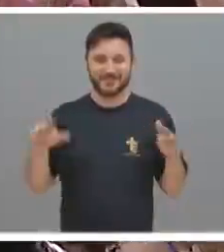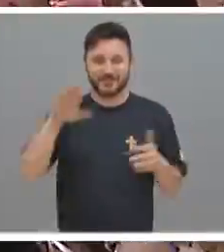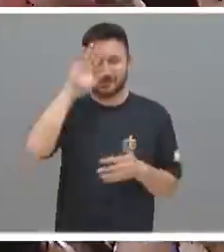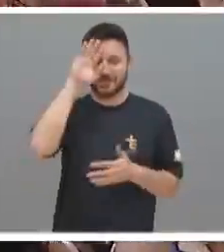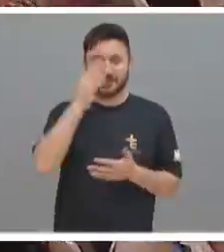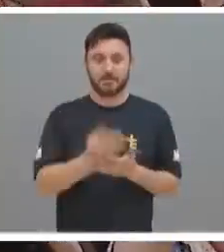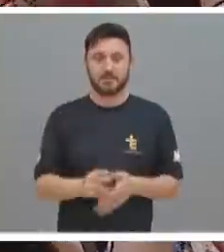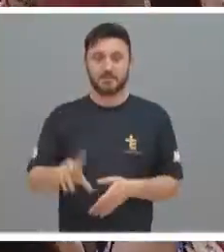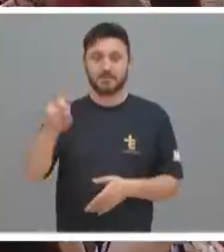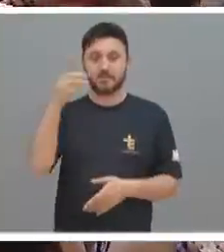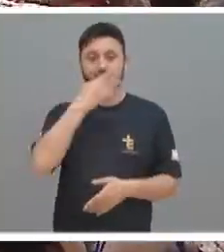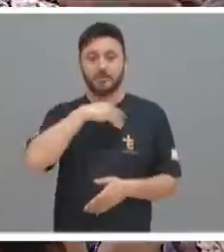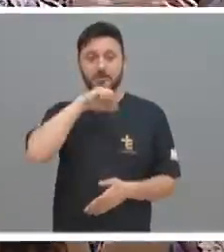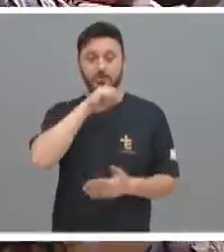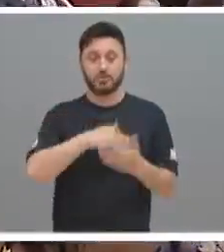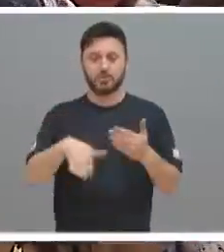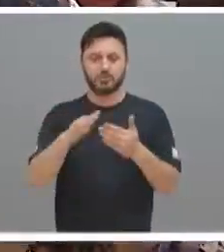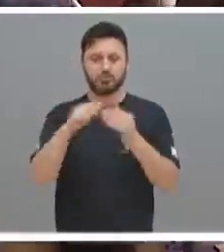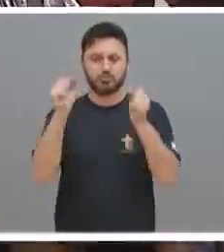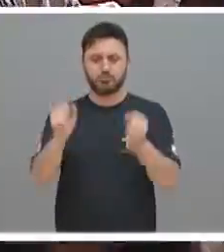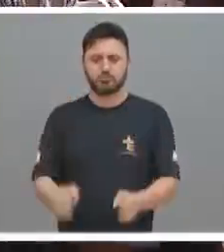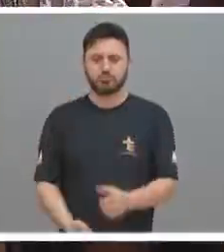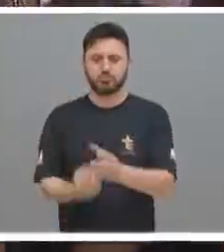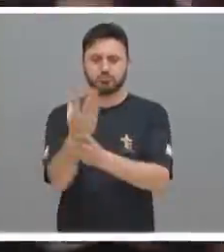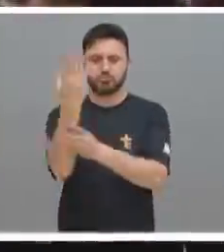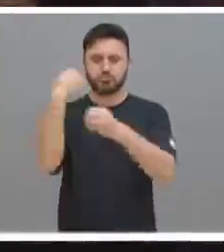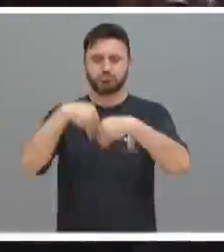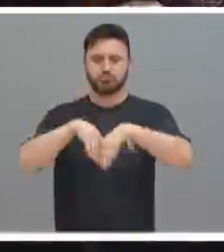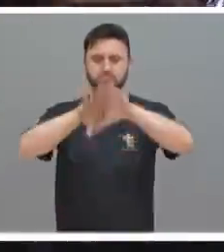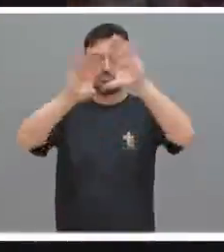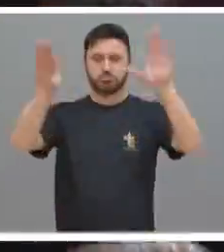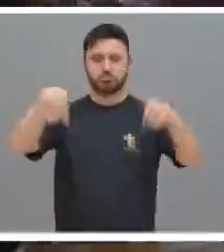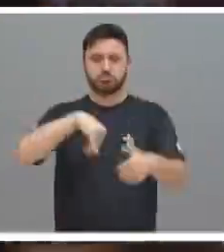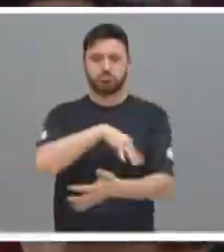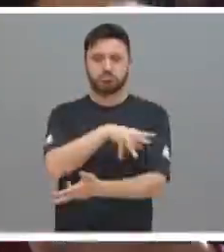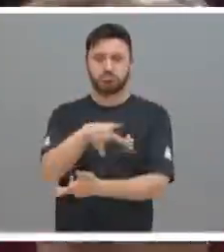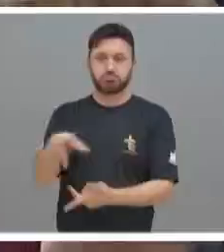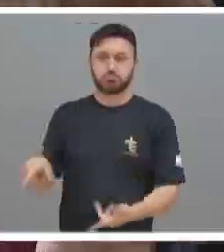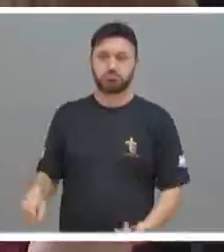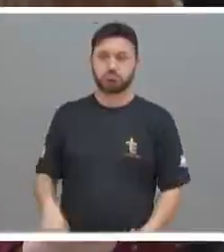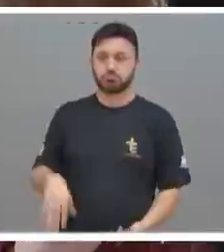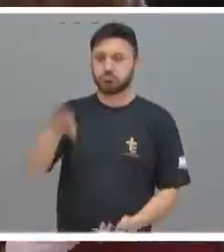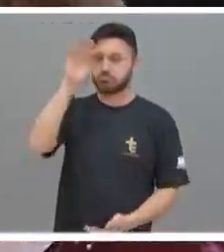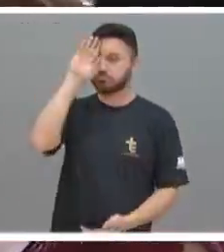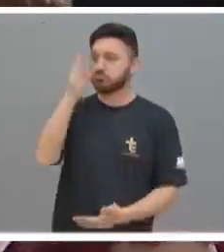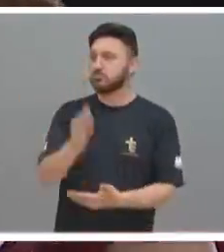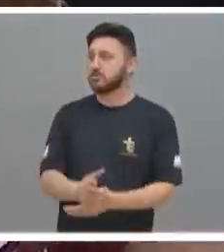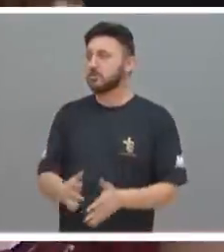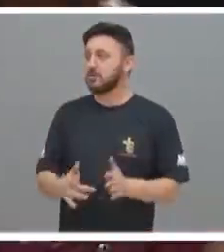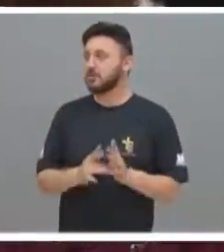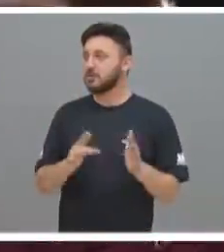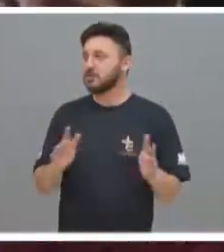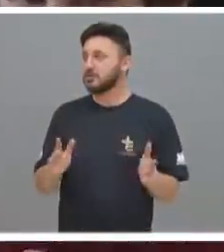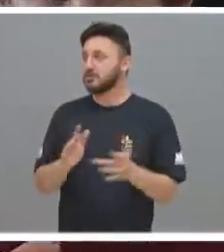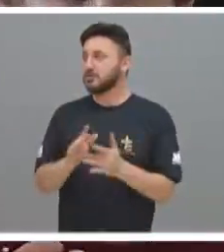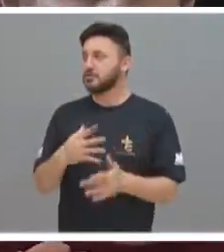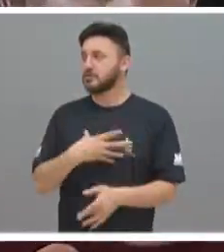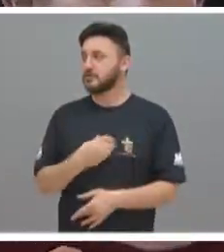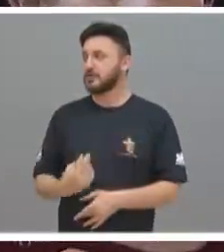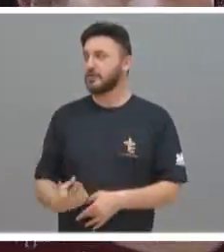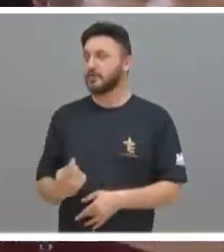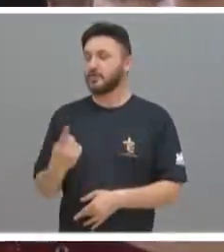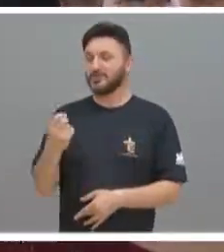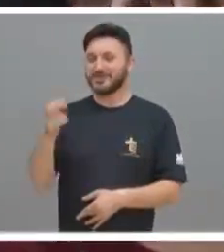Creio em Deus Pai Todo-Poderoso, Criador do céu e da terra, e em